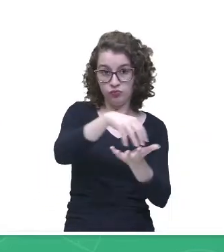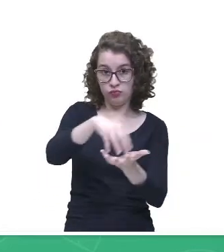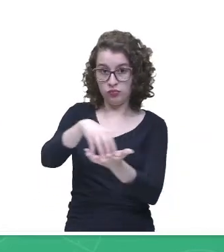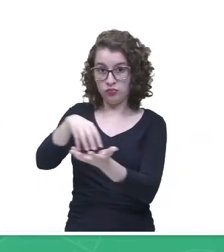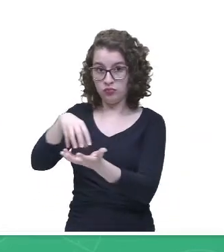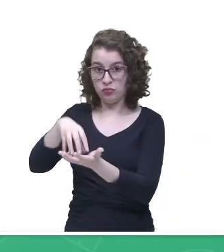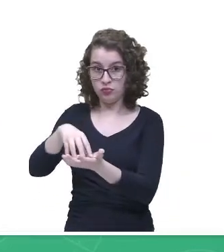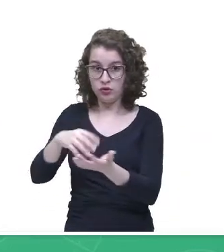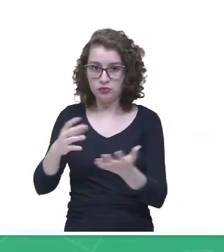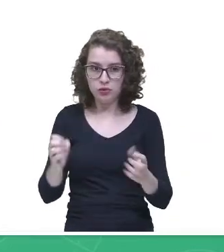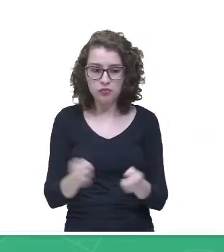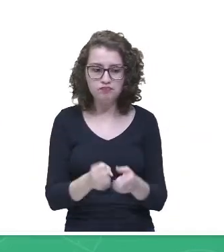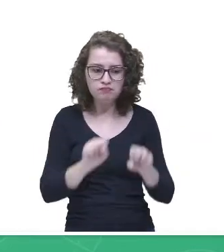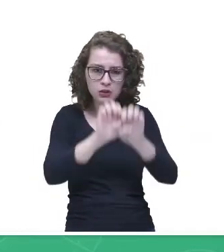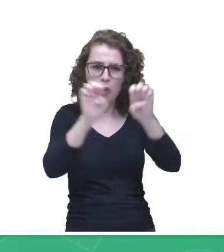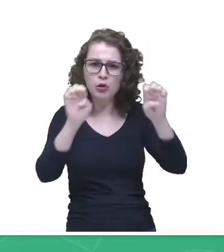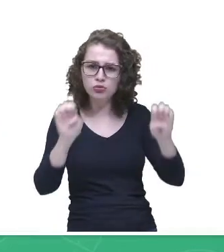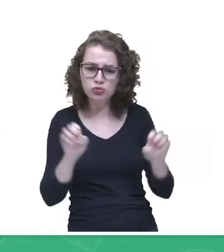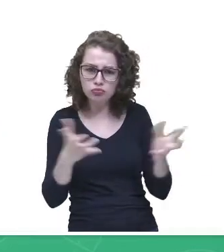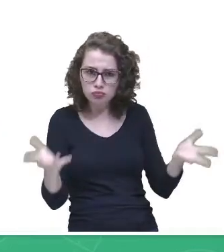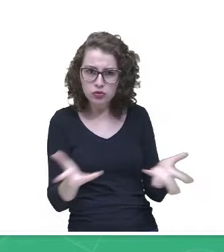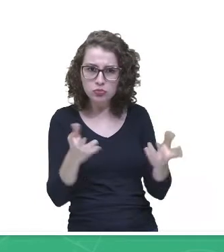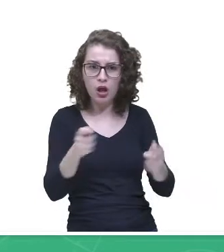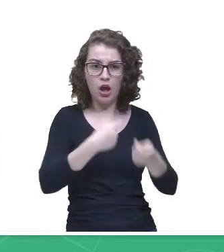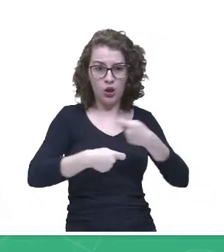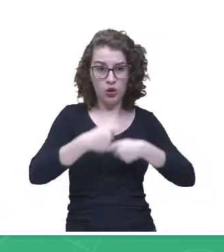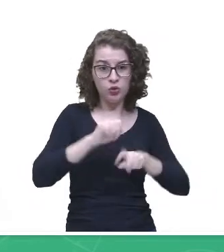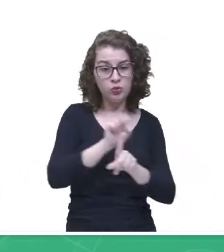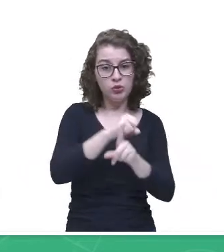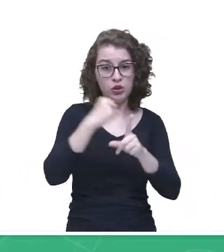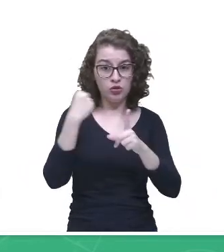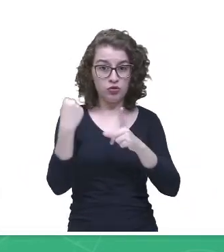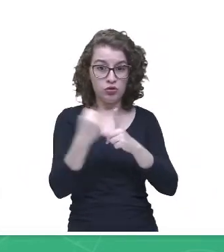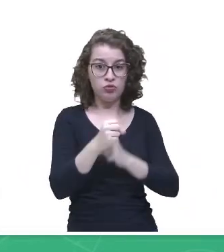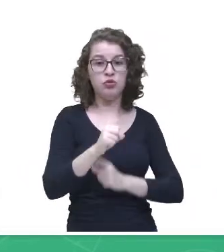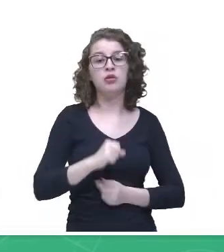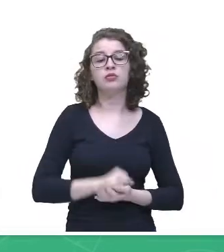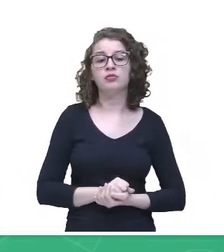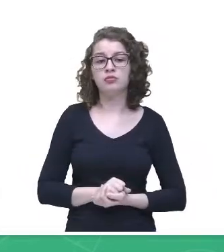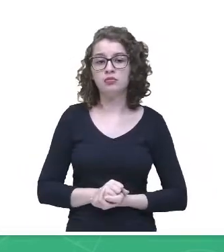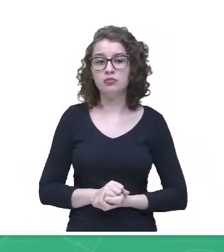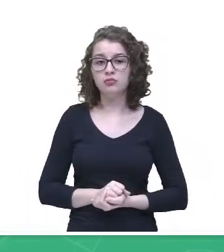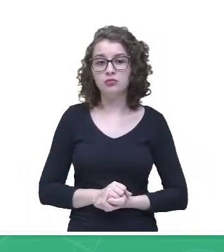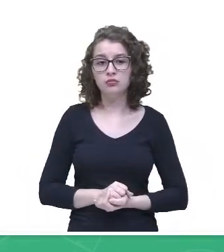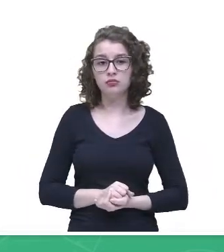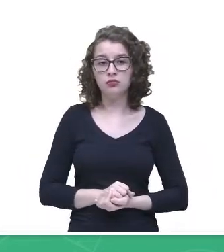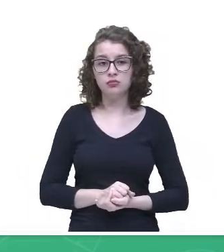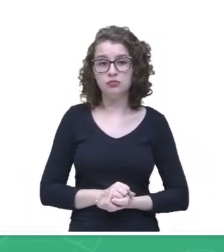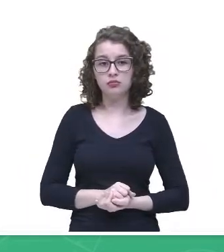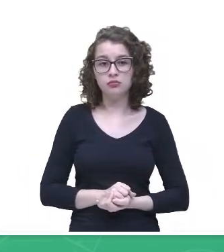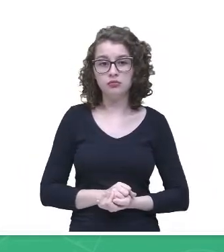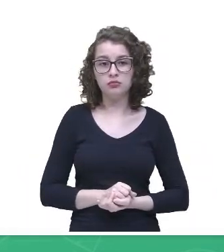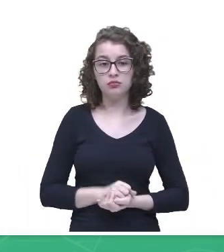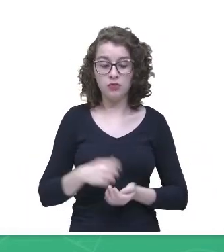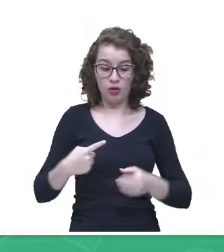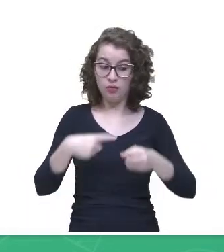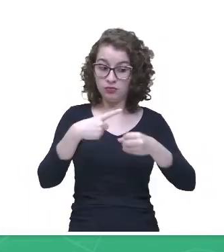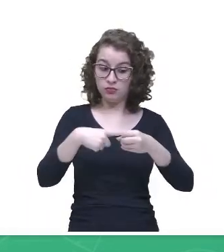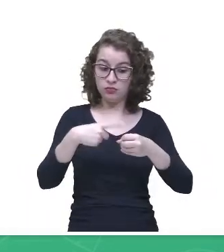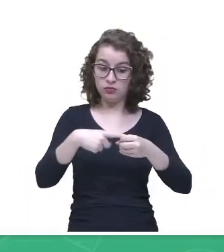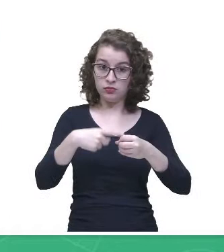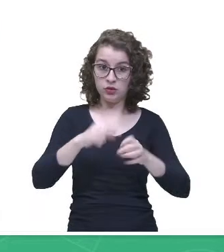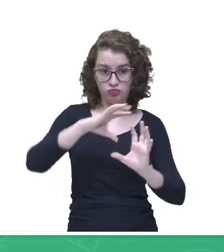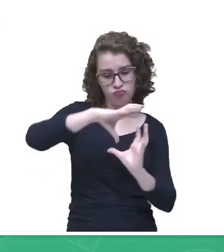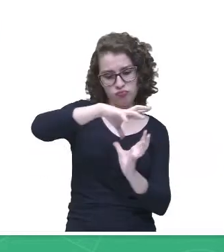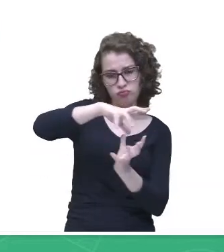a economia e a sociedade global, tá bom? Então, uma cidade global,